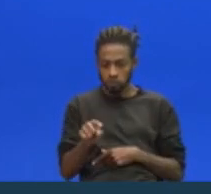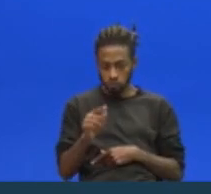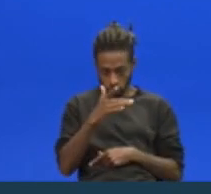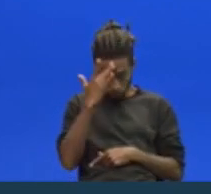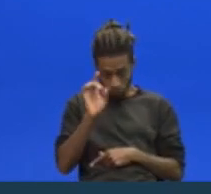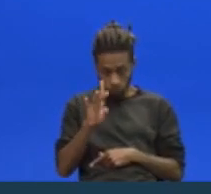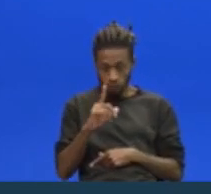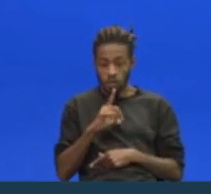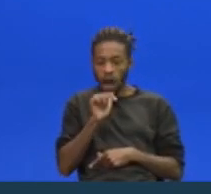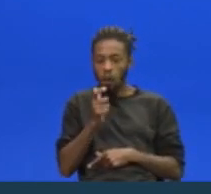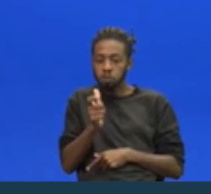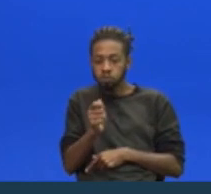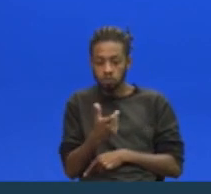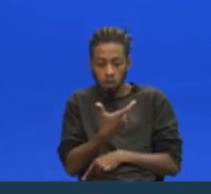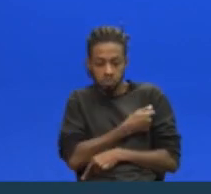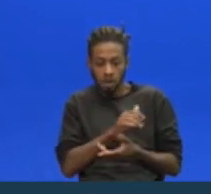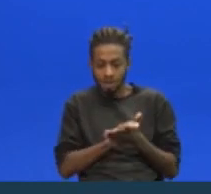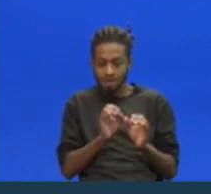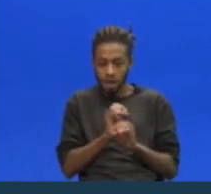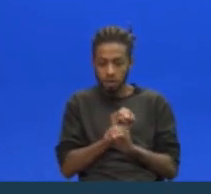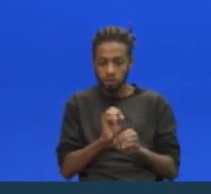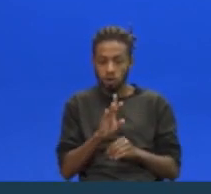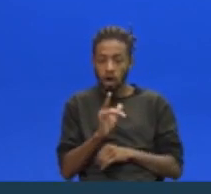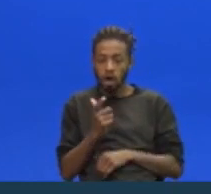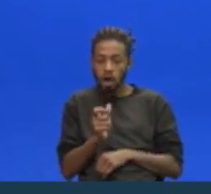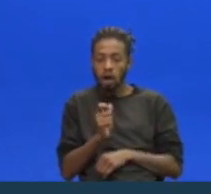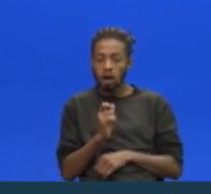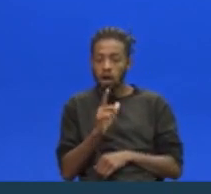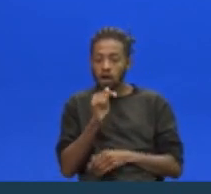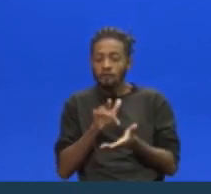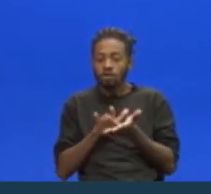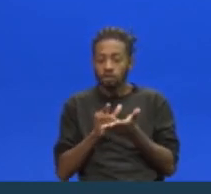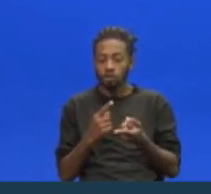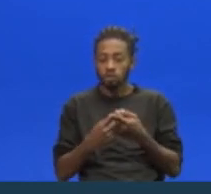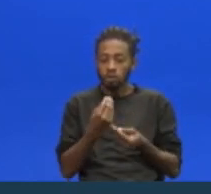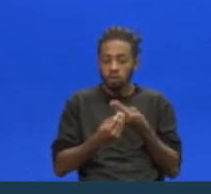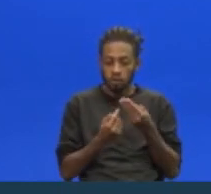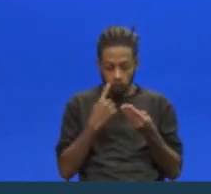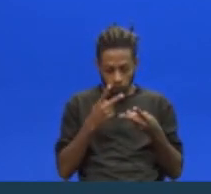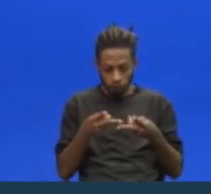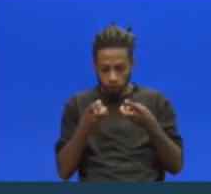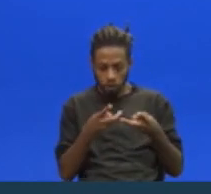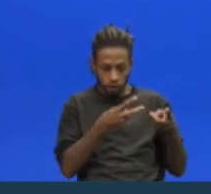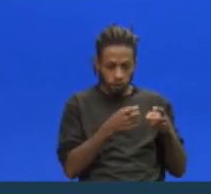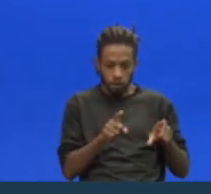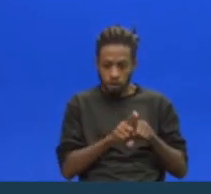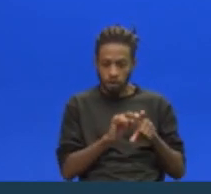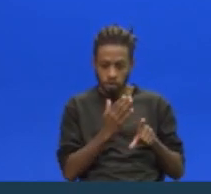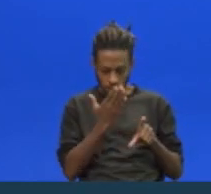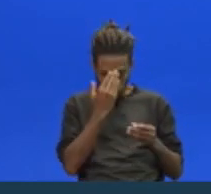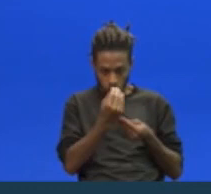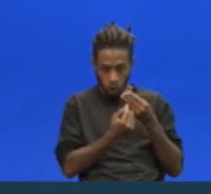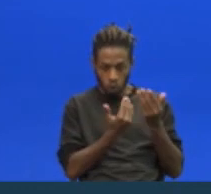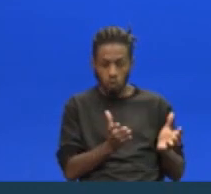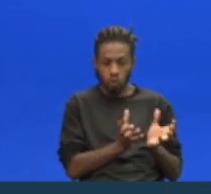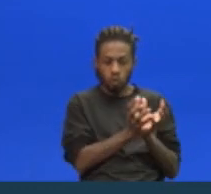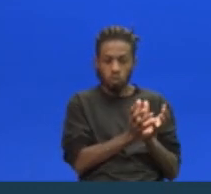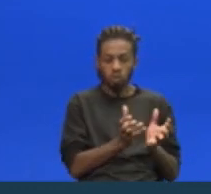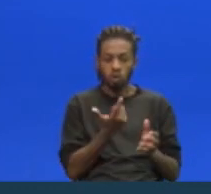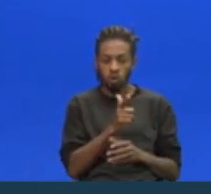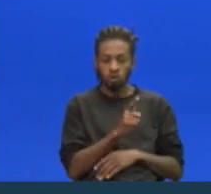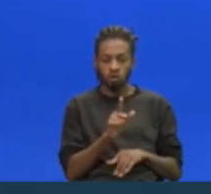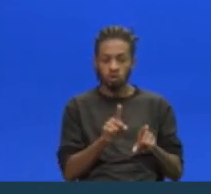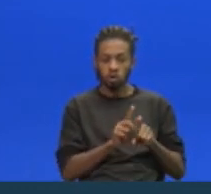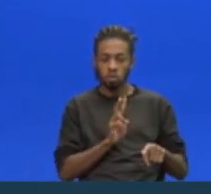nos dois grupos o sucesso ou o insucesso dessa vacinação. Como é que a gente vai saber qual é o grupo que teve sucesso?